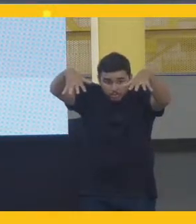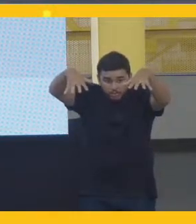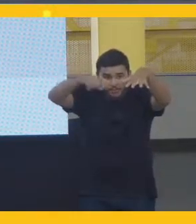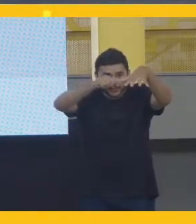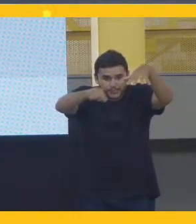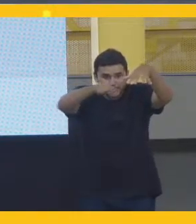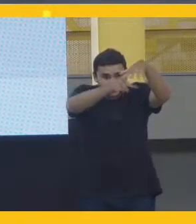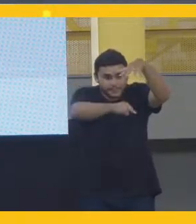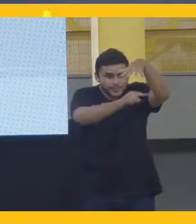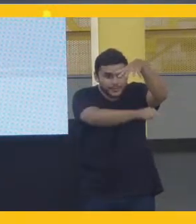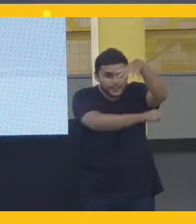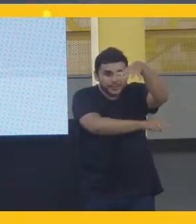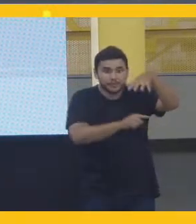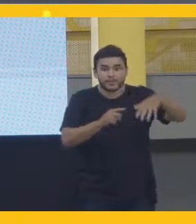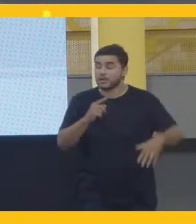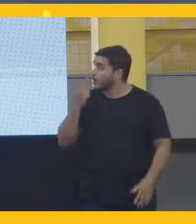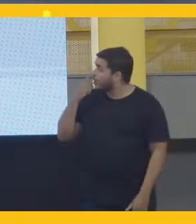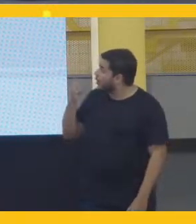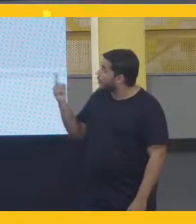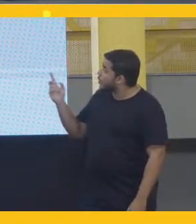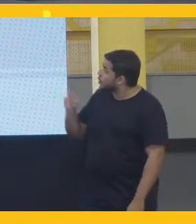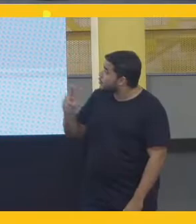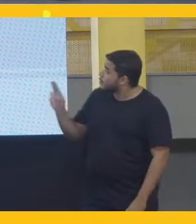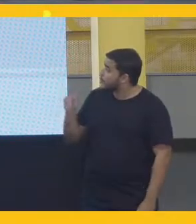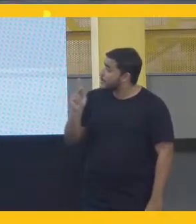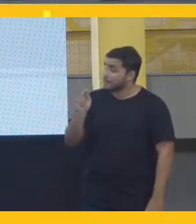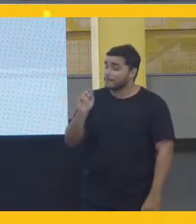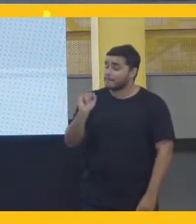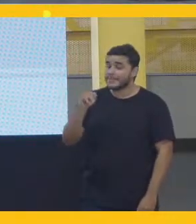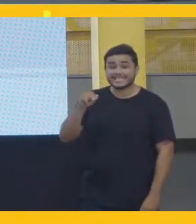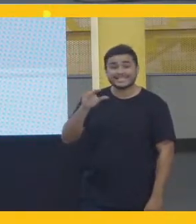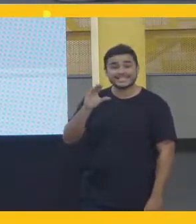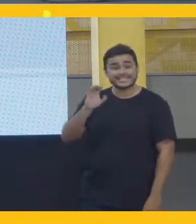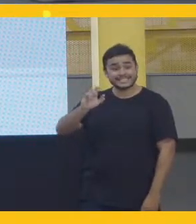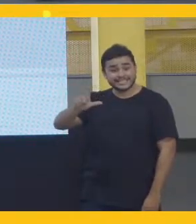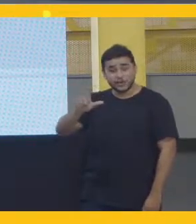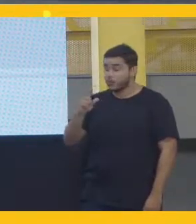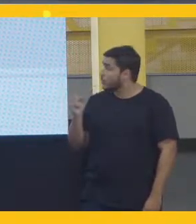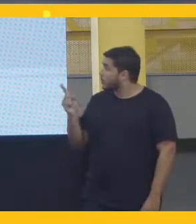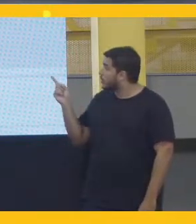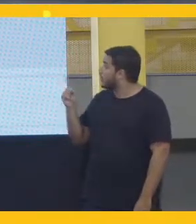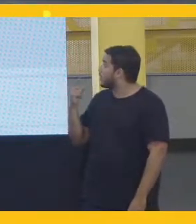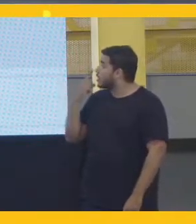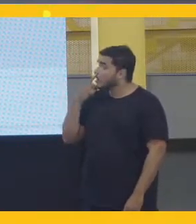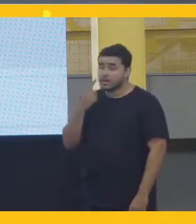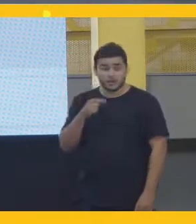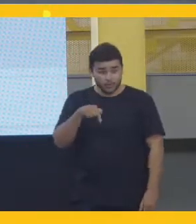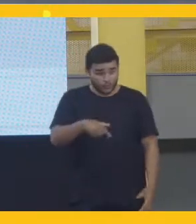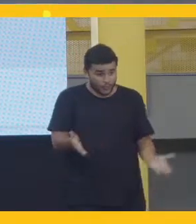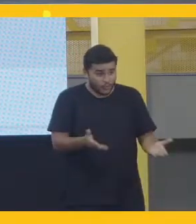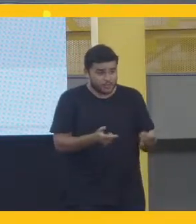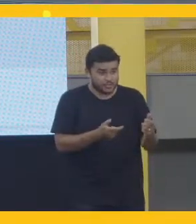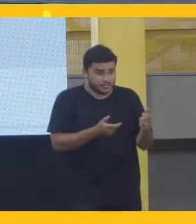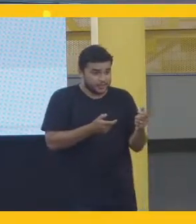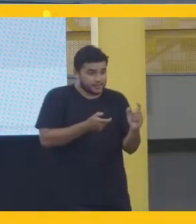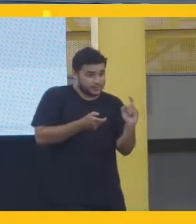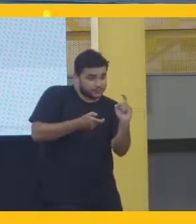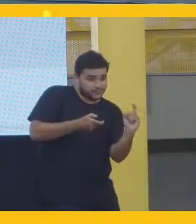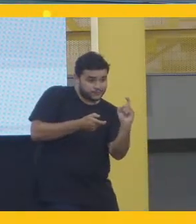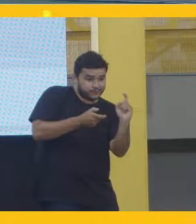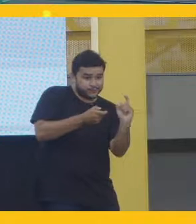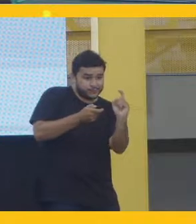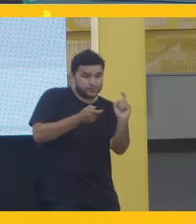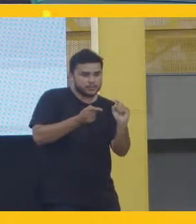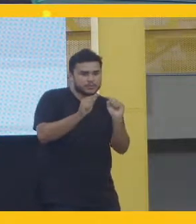pincel nos quais os raios são paralelos. E o que vocês viram aqui hoje foi um pincel cilíndrico.